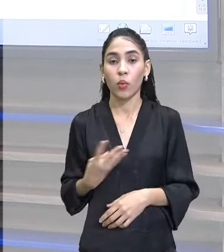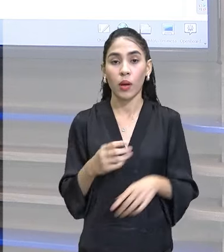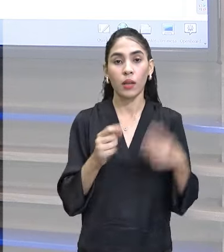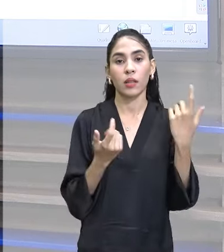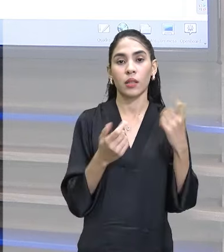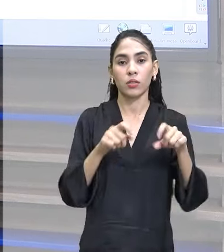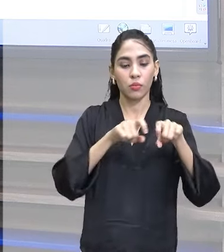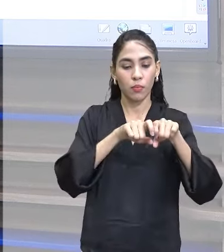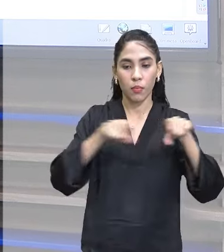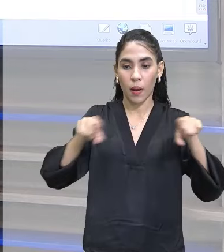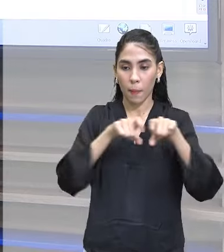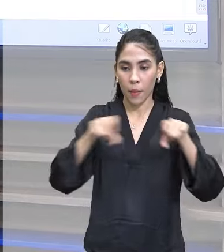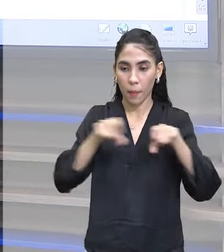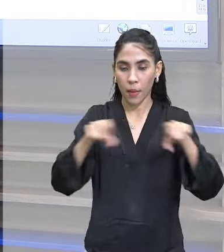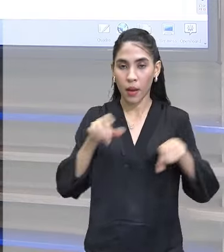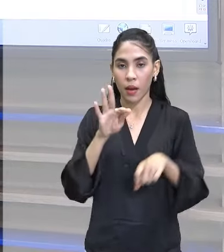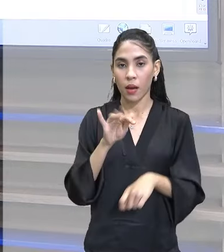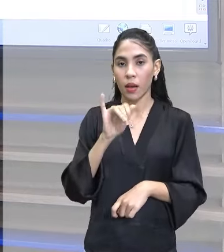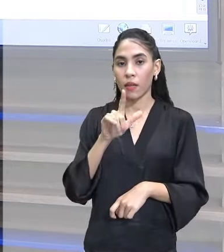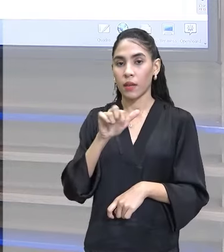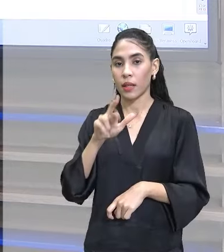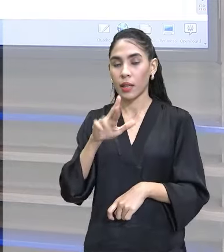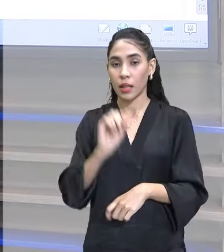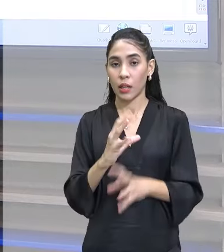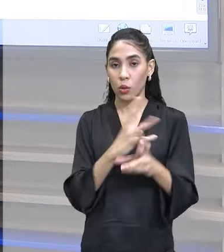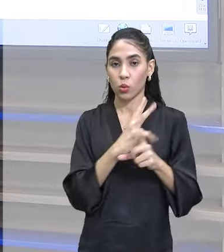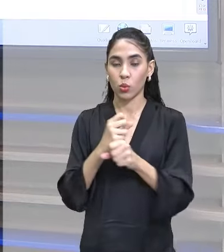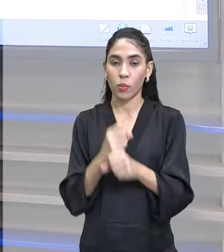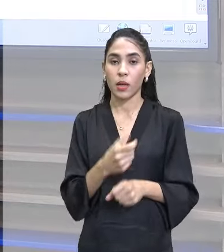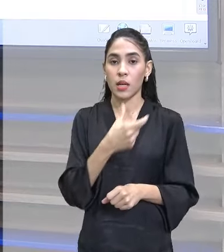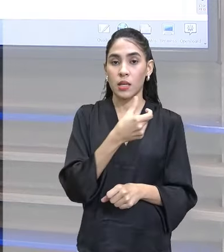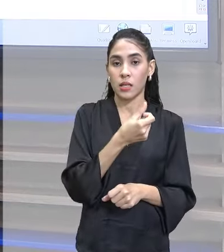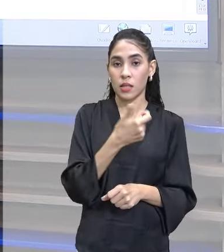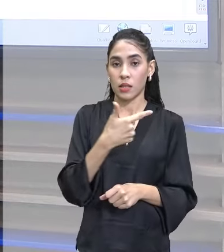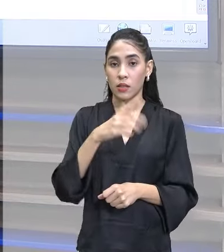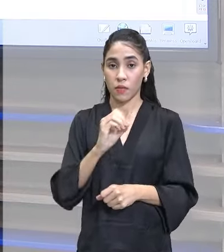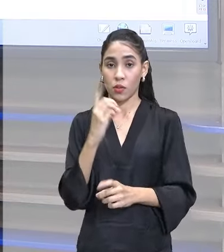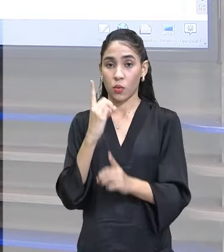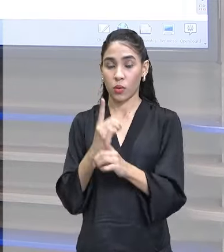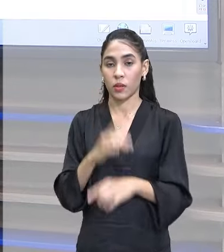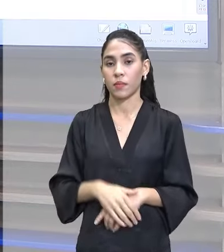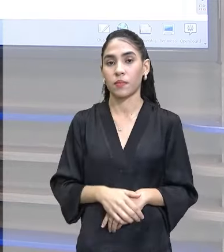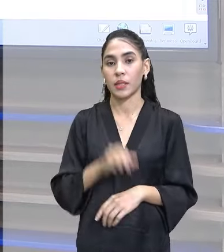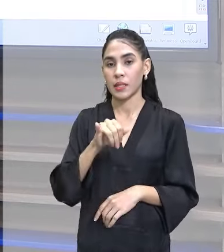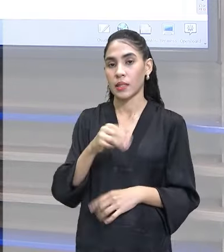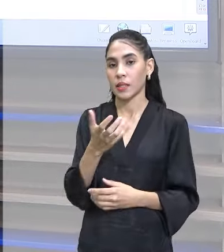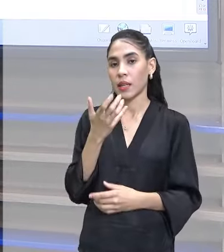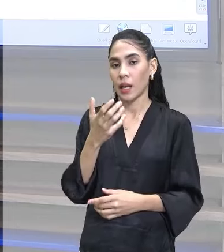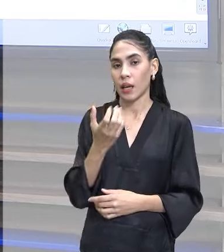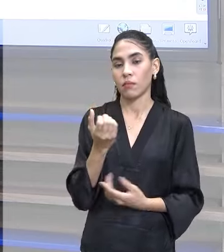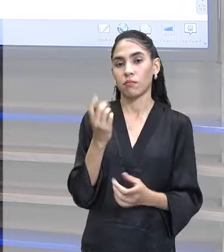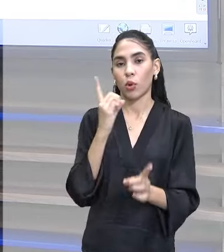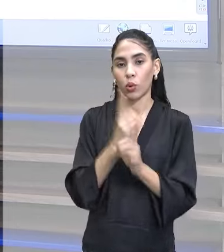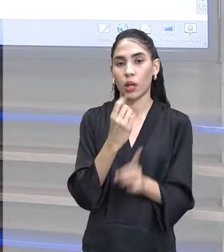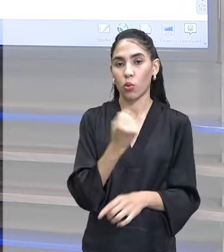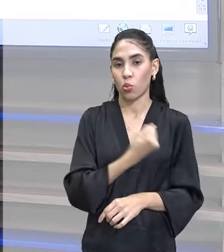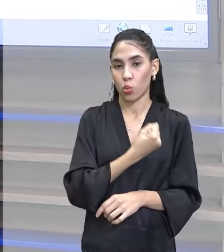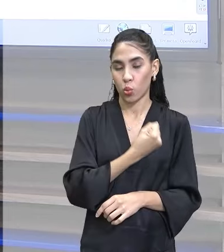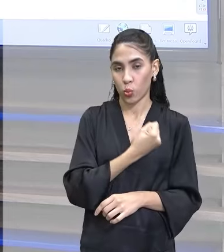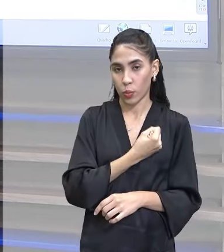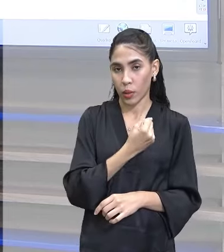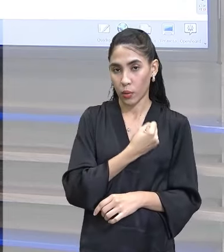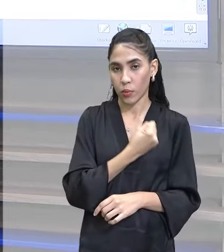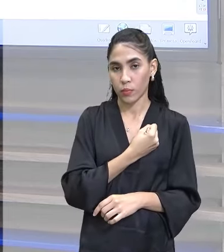há nesse teatro, certo? Para que tenha um total de 620. Se ele quer o número de termos, existe uma